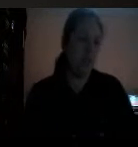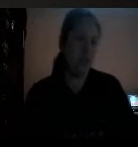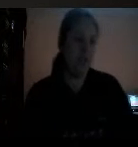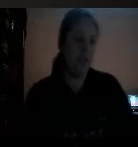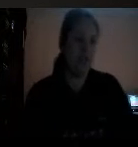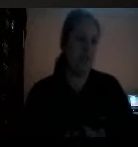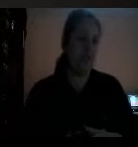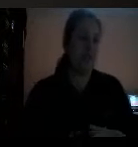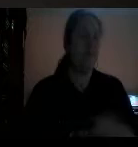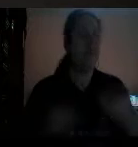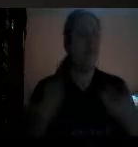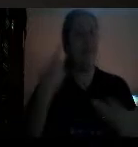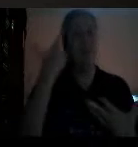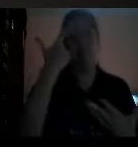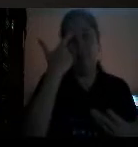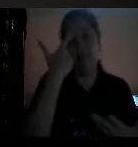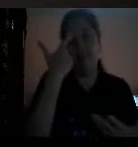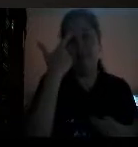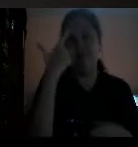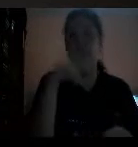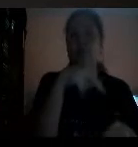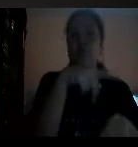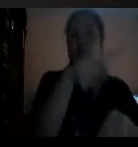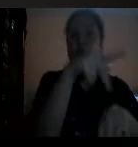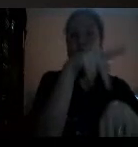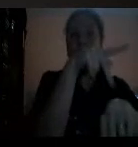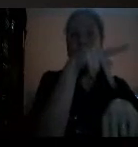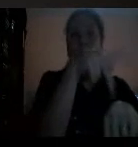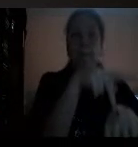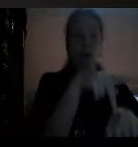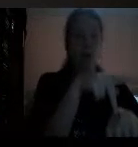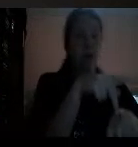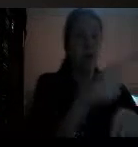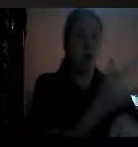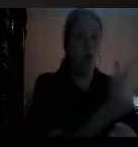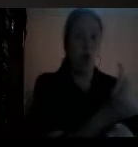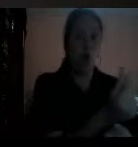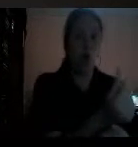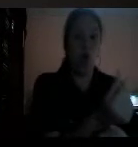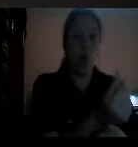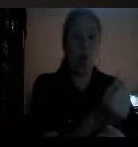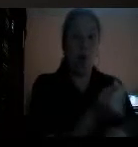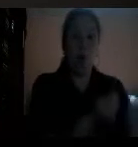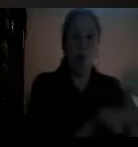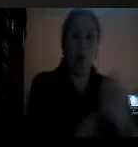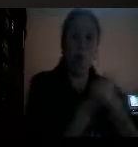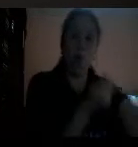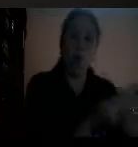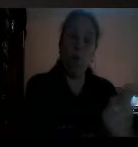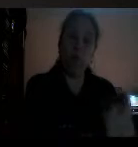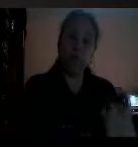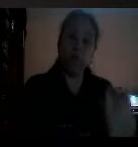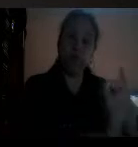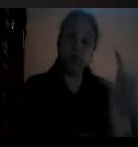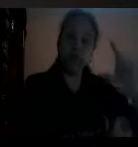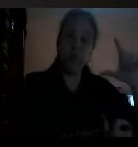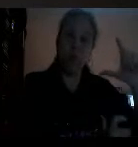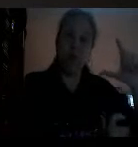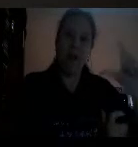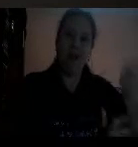maior capacidade econômica irão organizar o mundo segundo a sua visão, segundo a